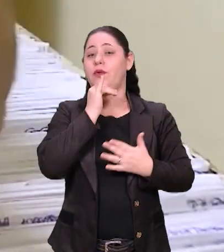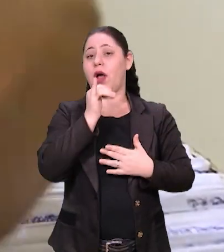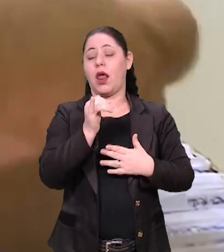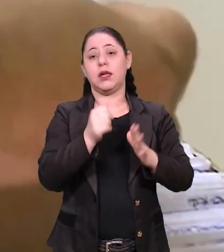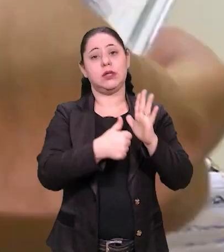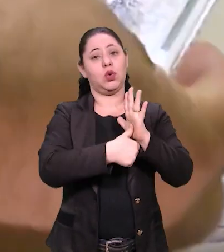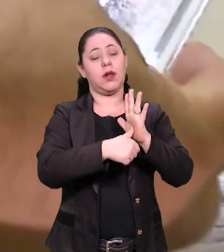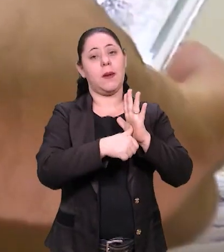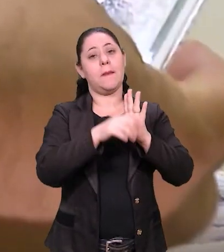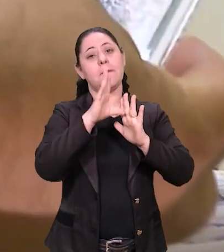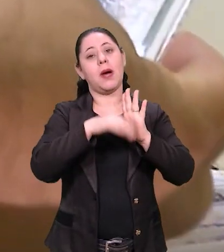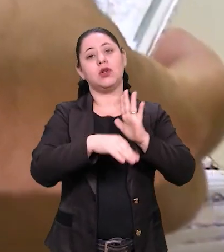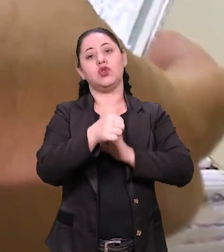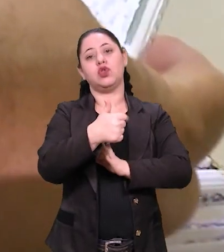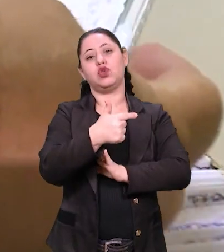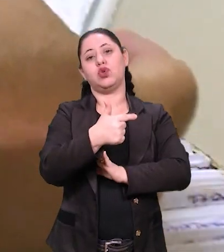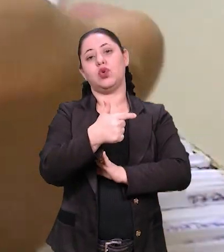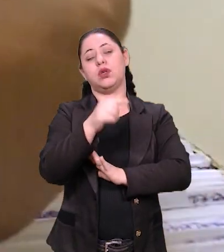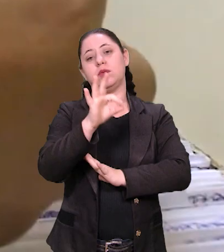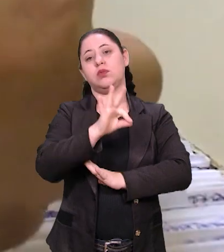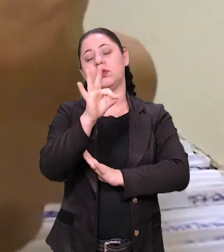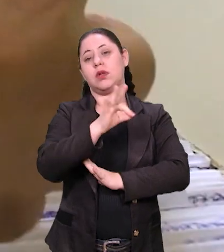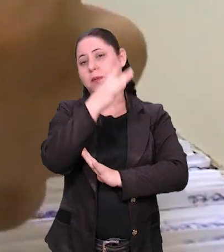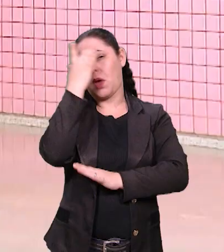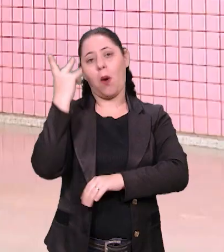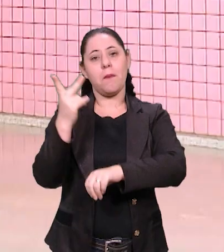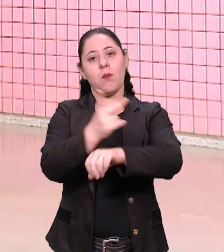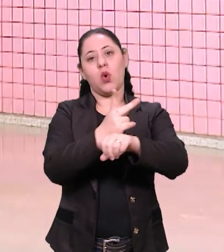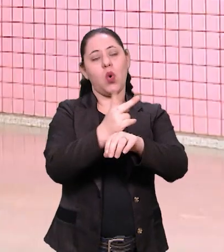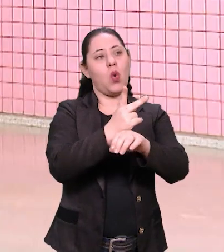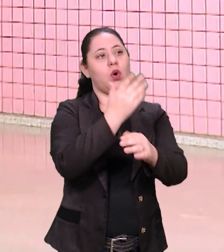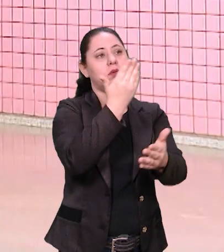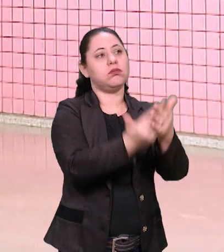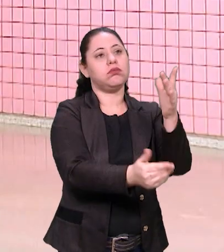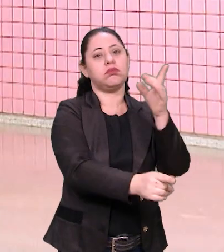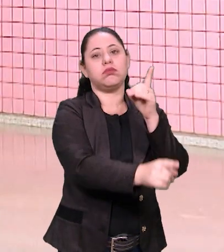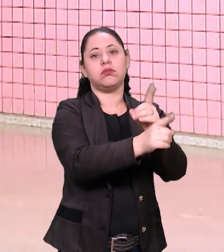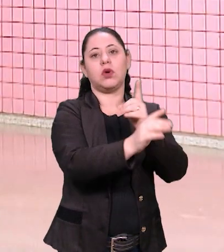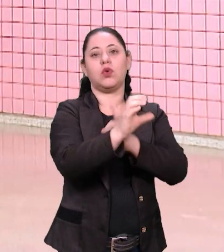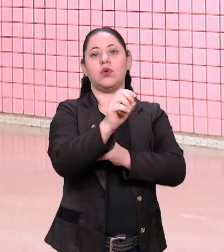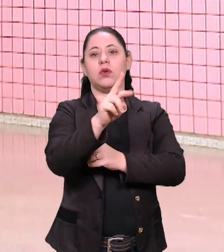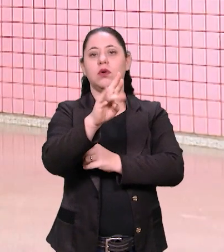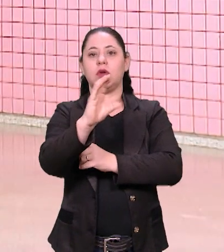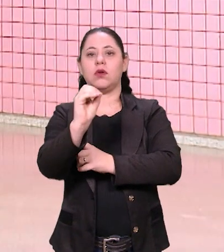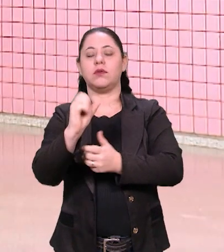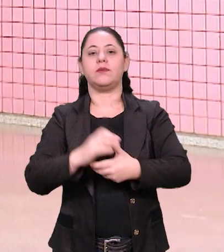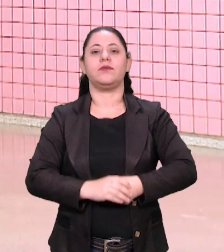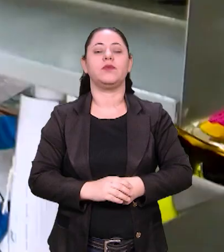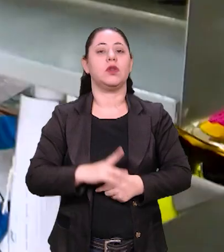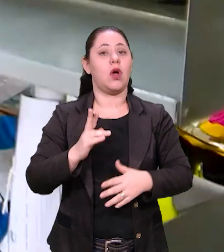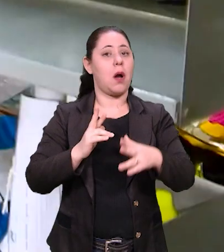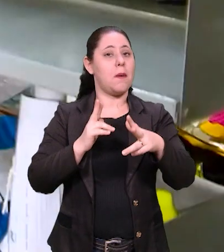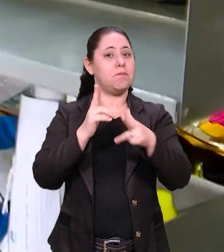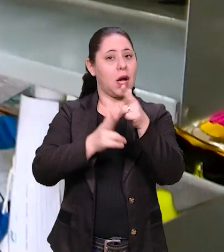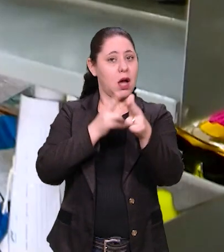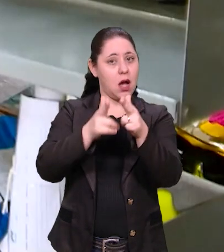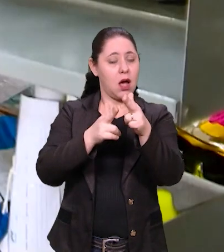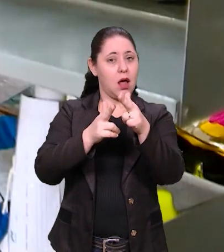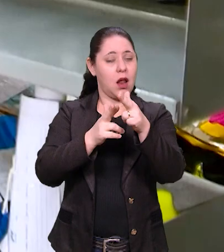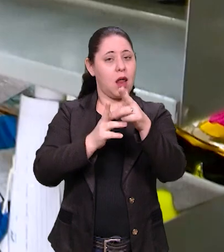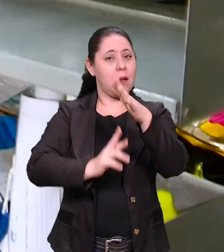das pessoas procuram os achados e perdidos dos Correios. Já no metrô, pelo menos no do Distrito Federal, cerca